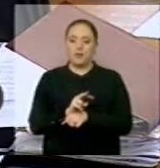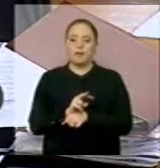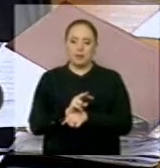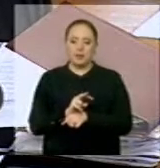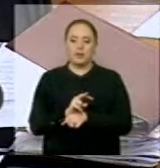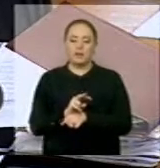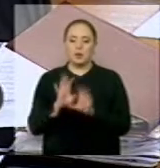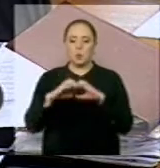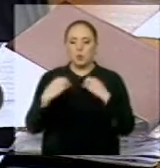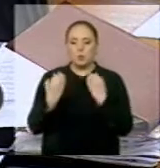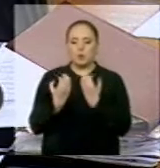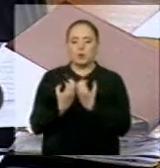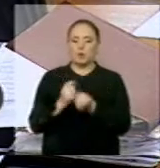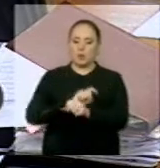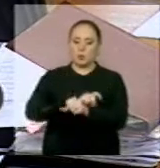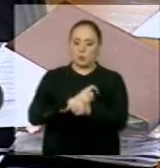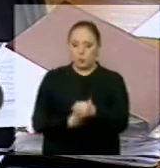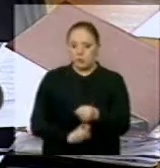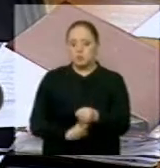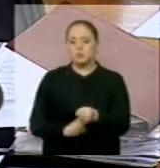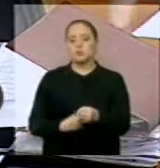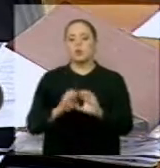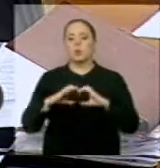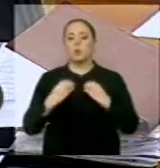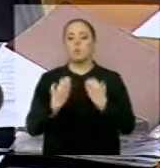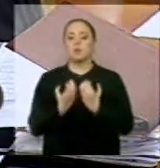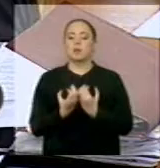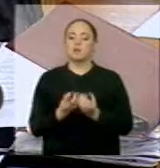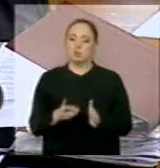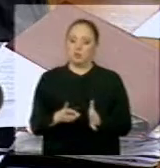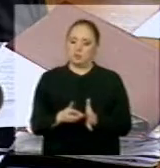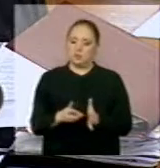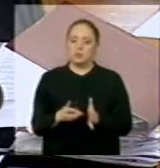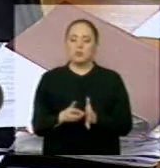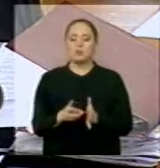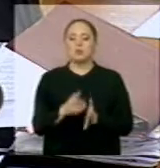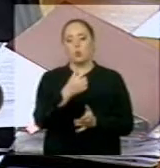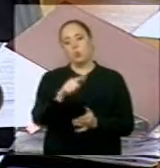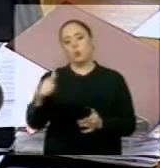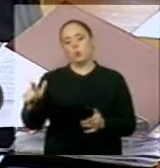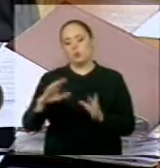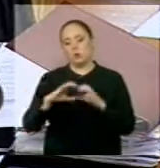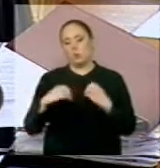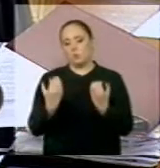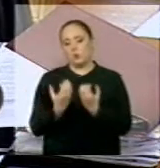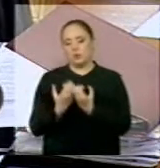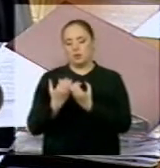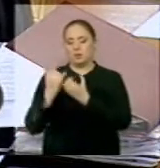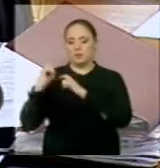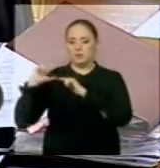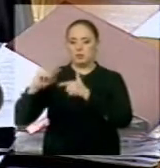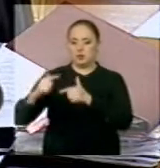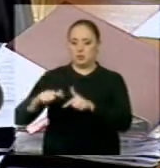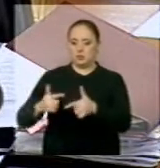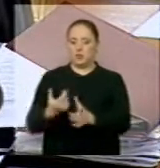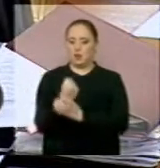às comunidades quilombolas, às comunidades indígenas, às demais comunidades tradicionais